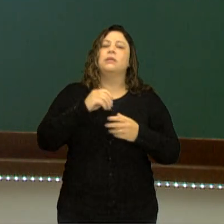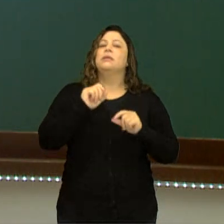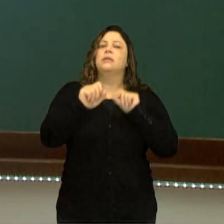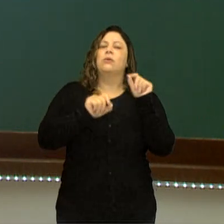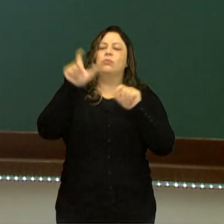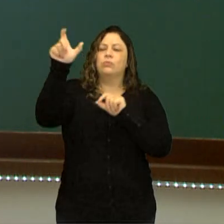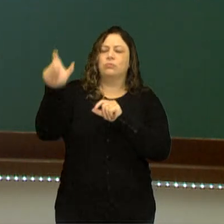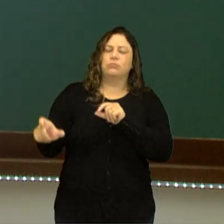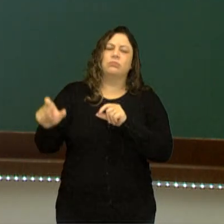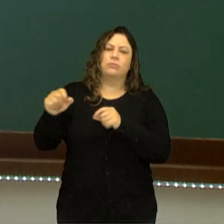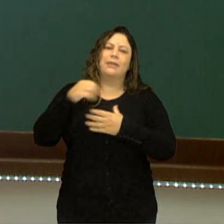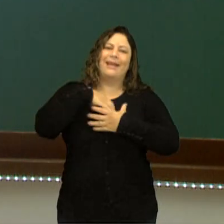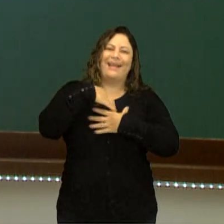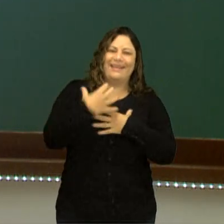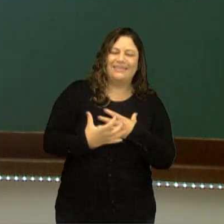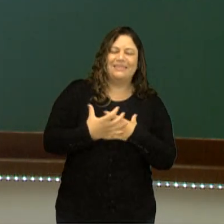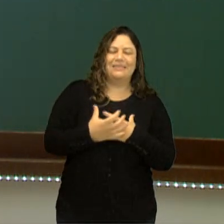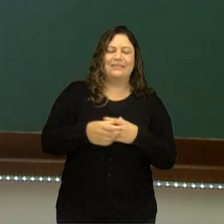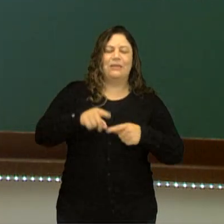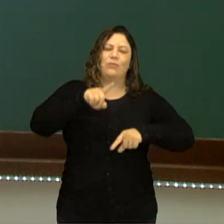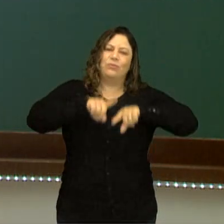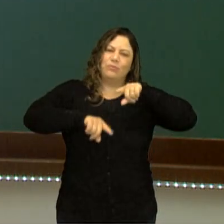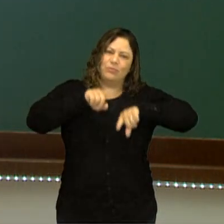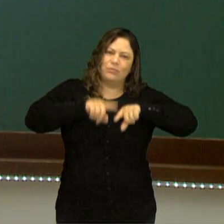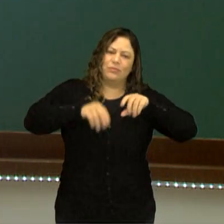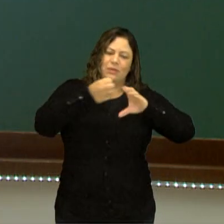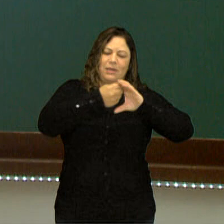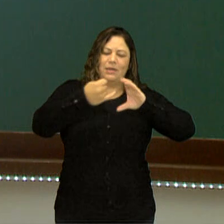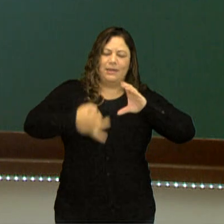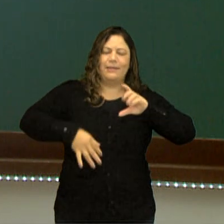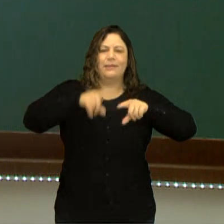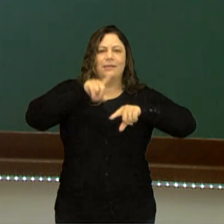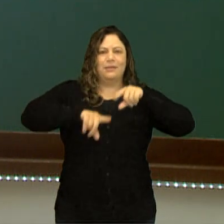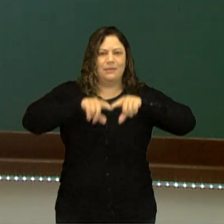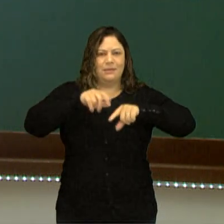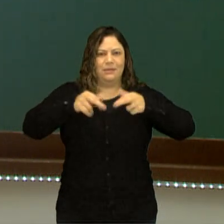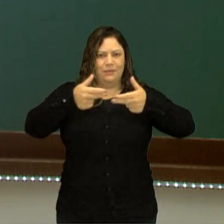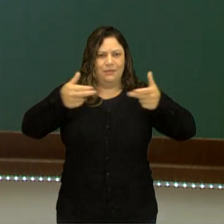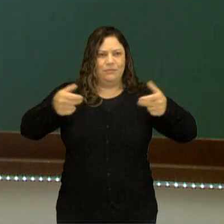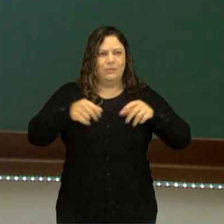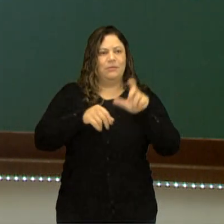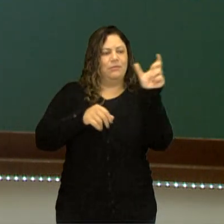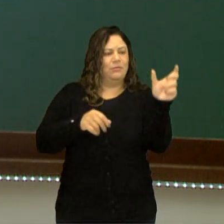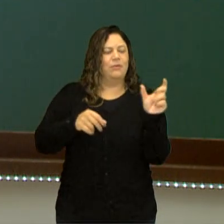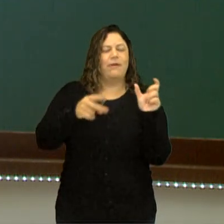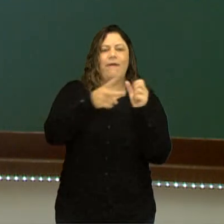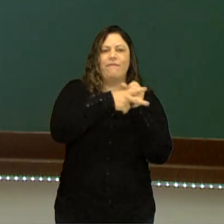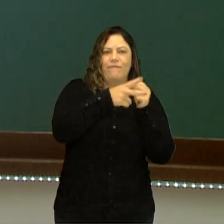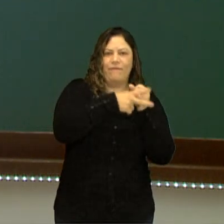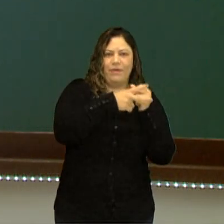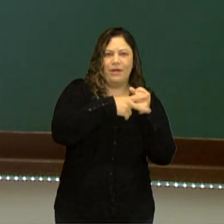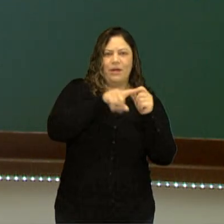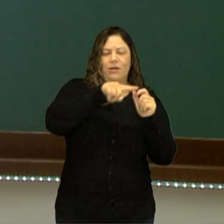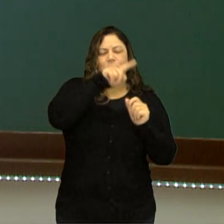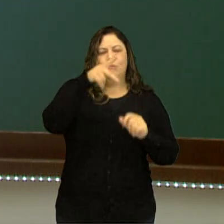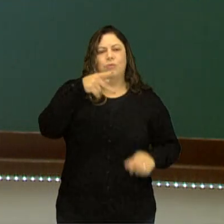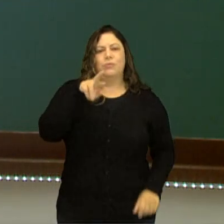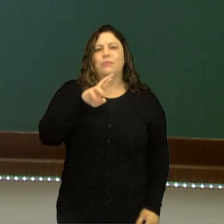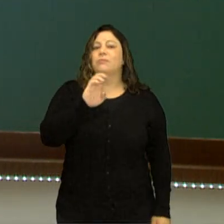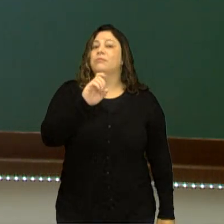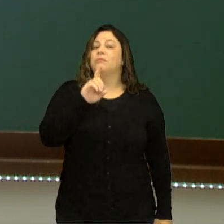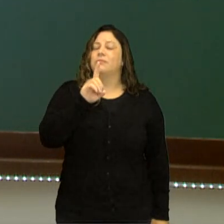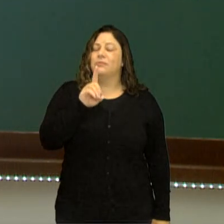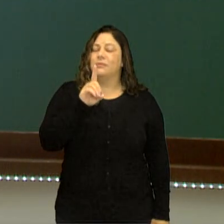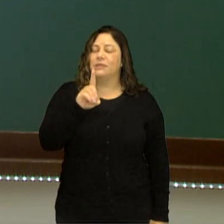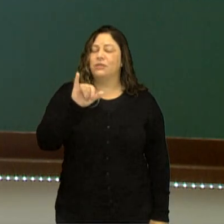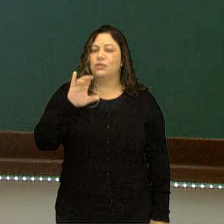uma característica do objeto. O predicado, portanto, tem dois núcleos, verbo e predicativo. Isso mesmo,